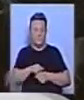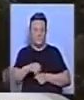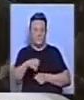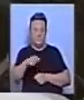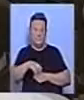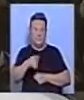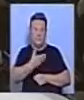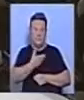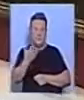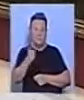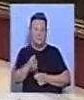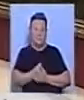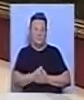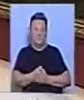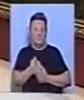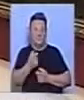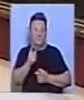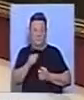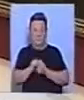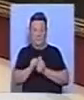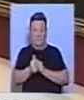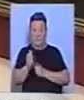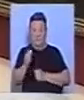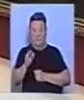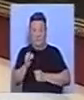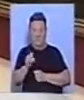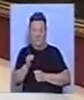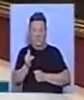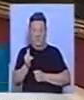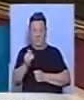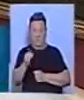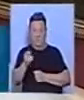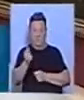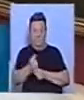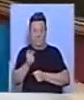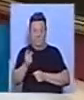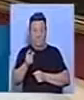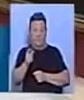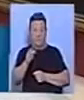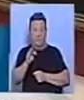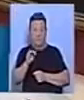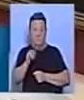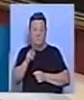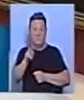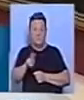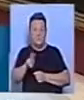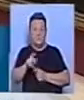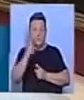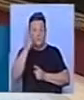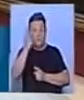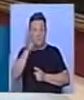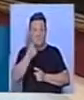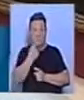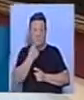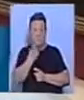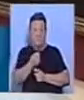nesta época o primeiro forma filipina o que o flip fácil esconder a acho que é um homem possuía